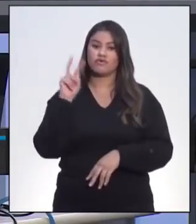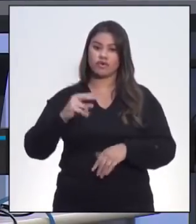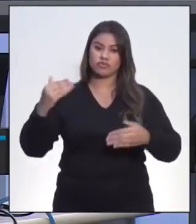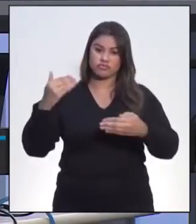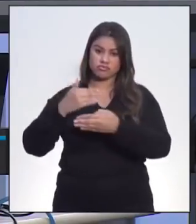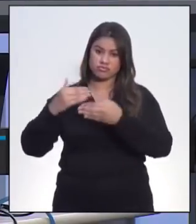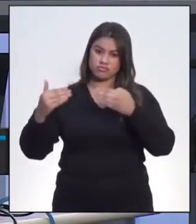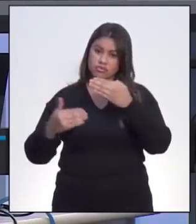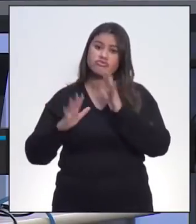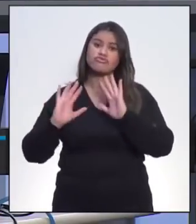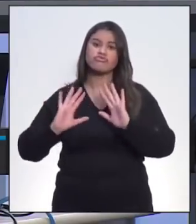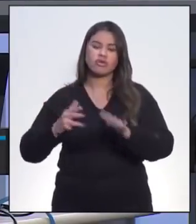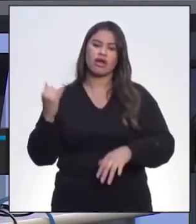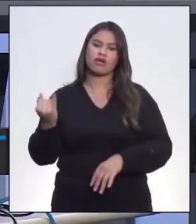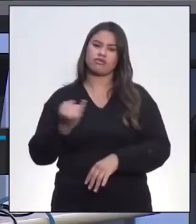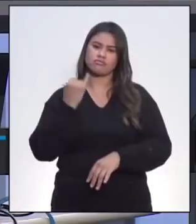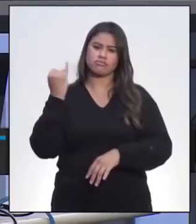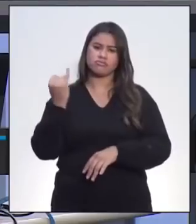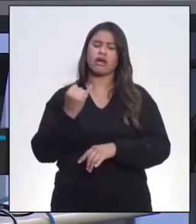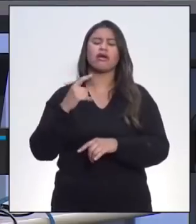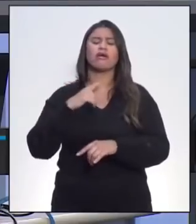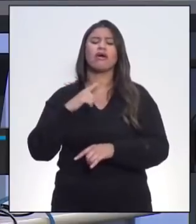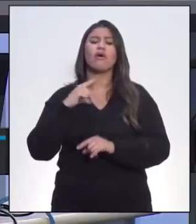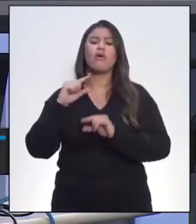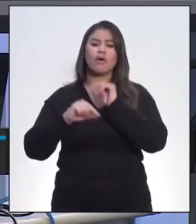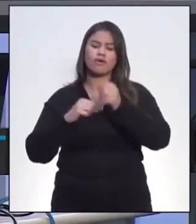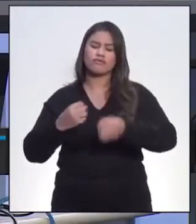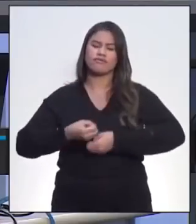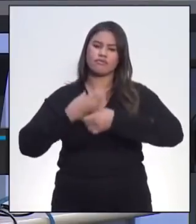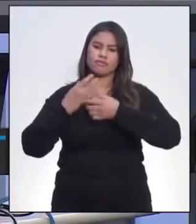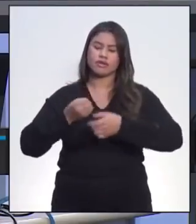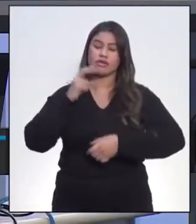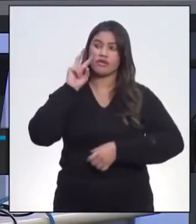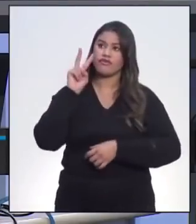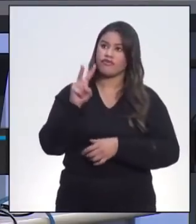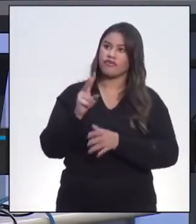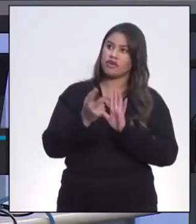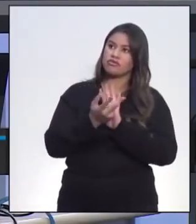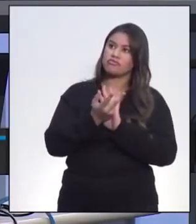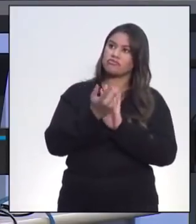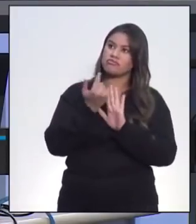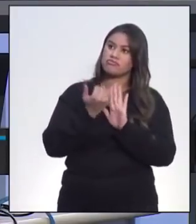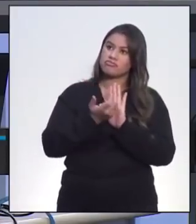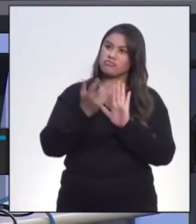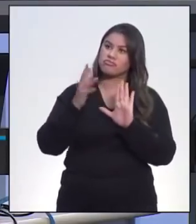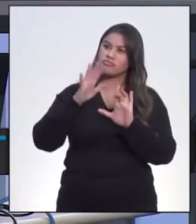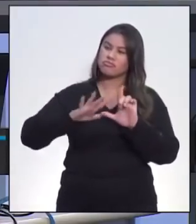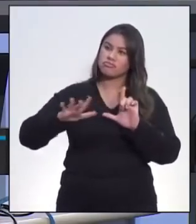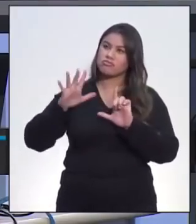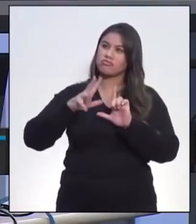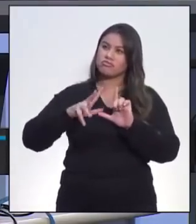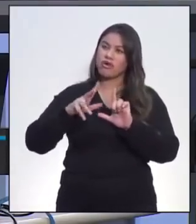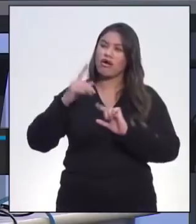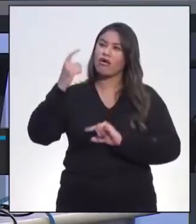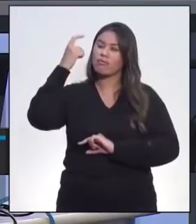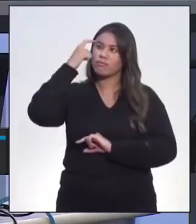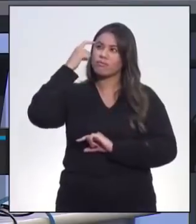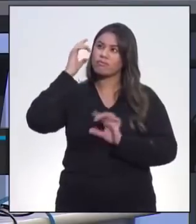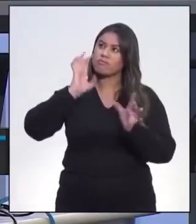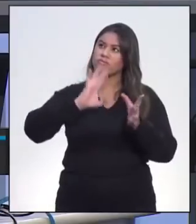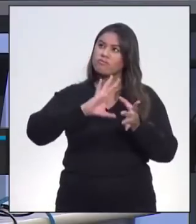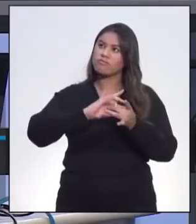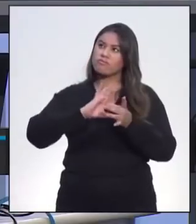assim relevante. Tá? Você olha aquelas figuras e você consegue fazer o quê? Uma associação com o